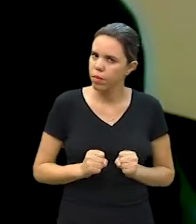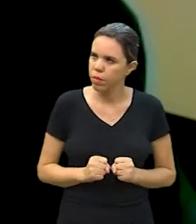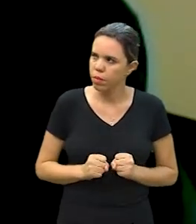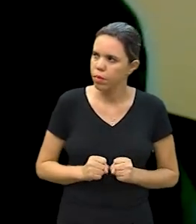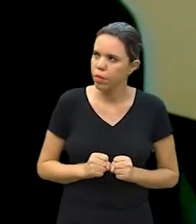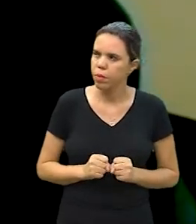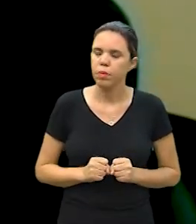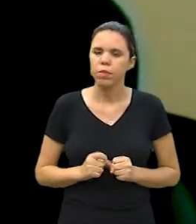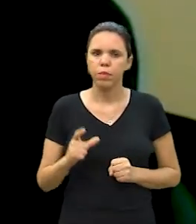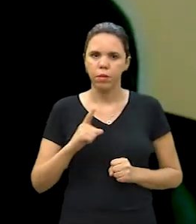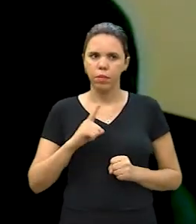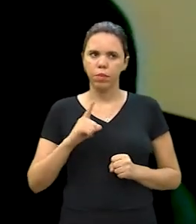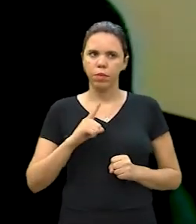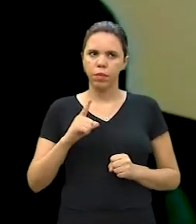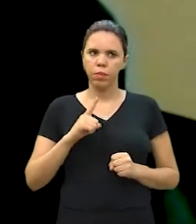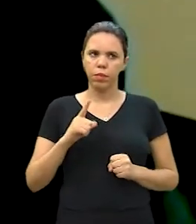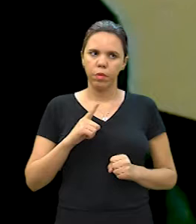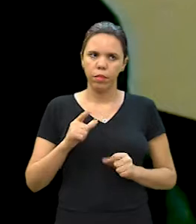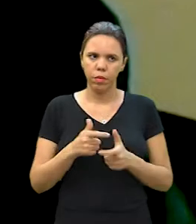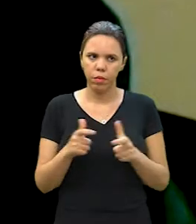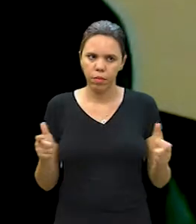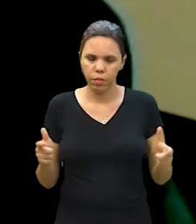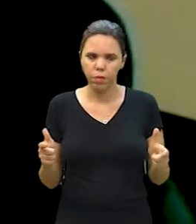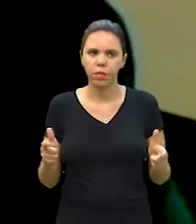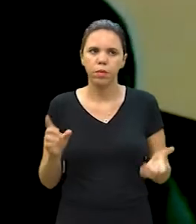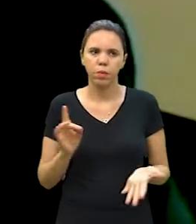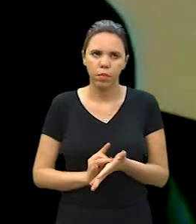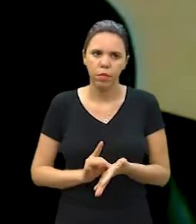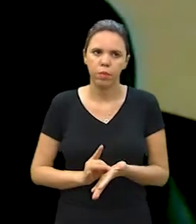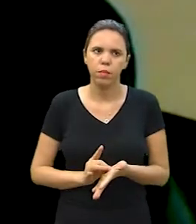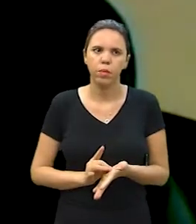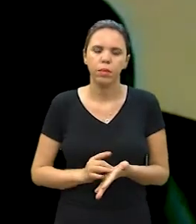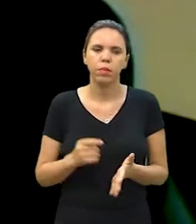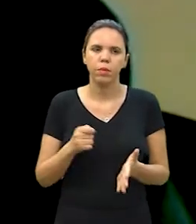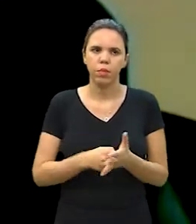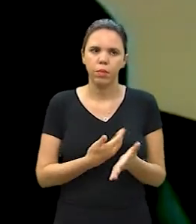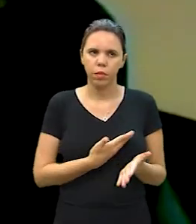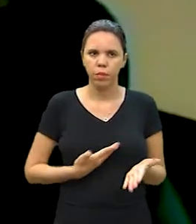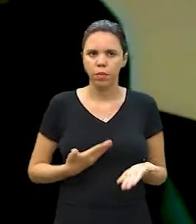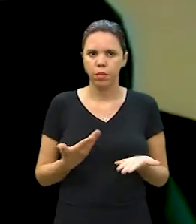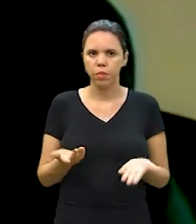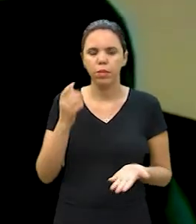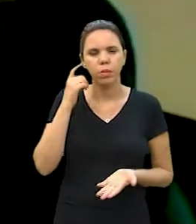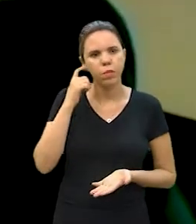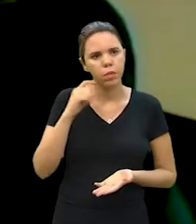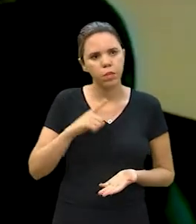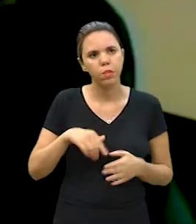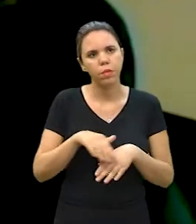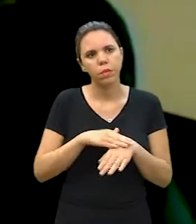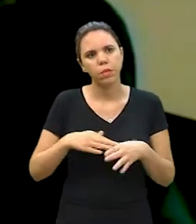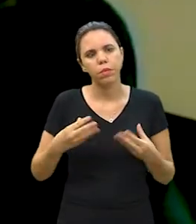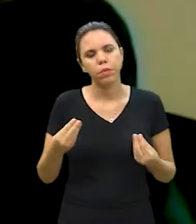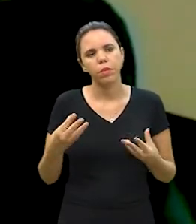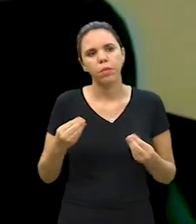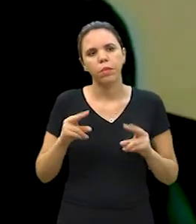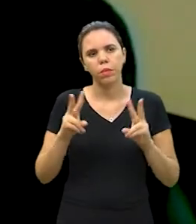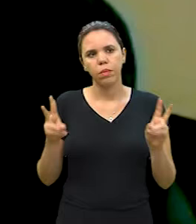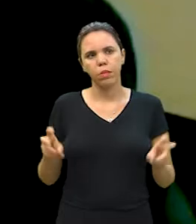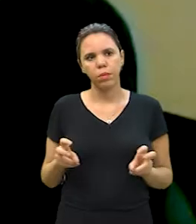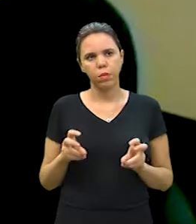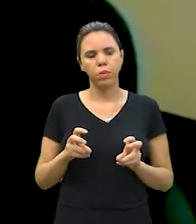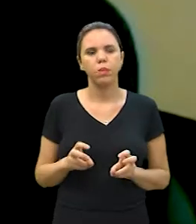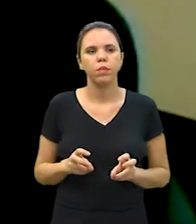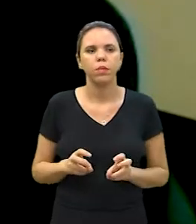possa ter uma maior consonância dessas políticas. Então, temos conversado muito